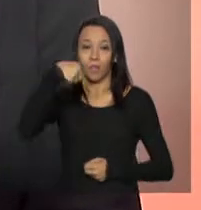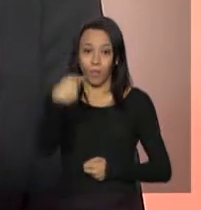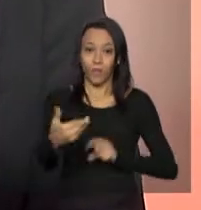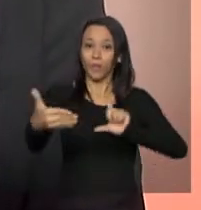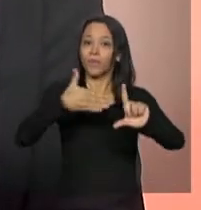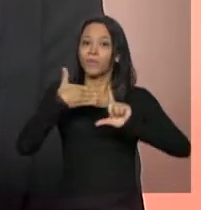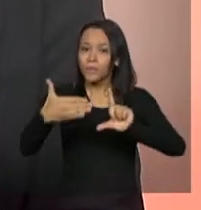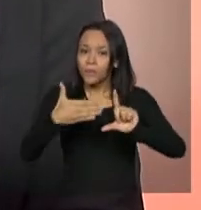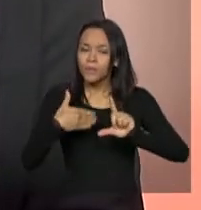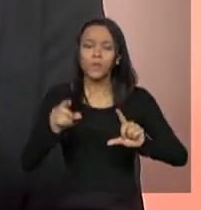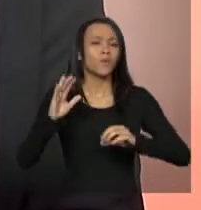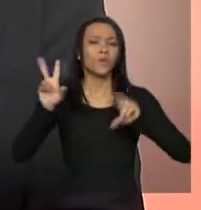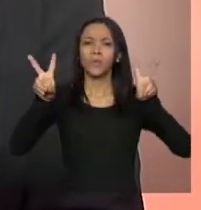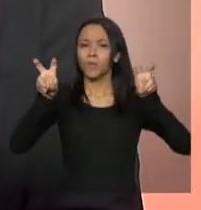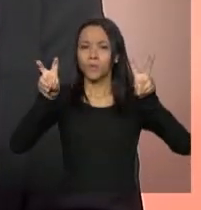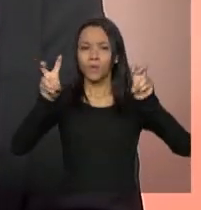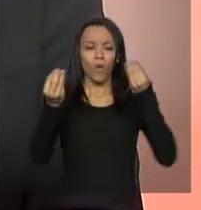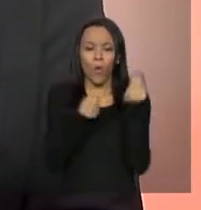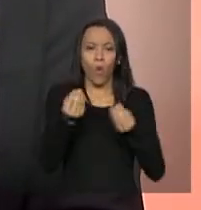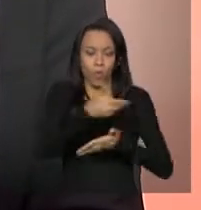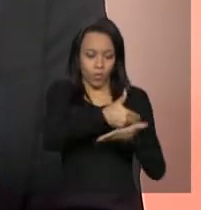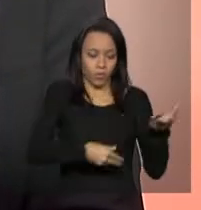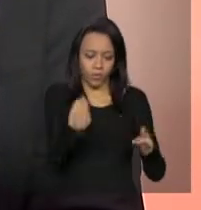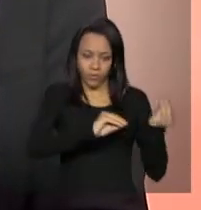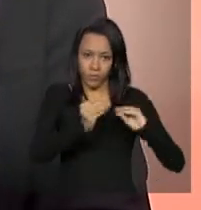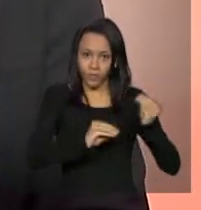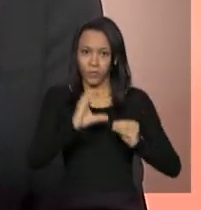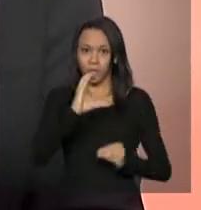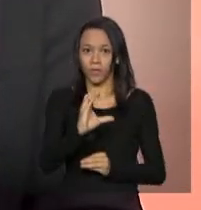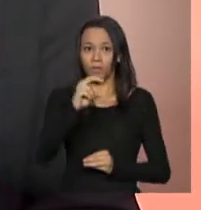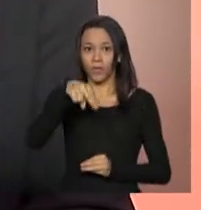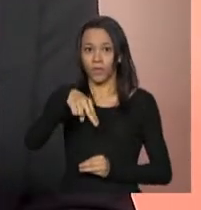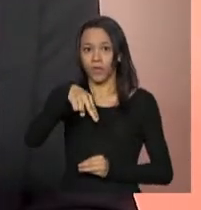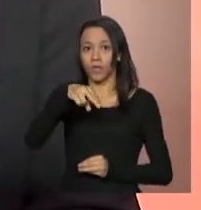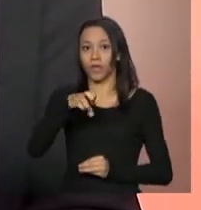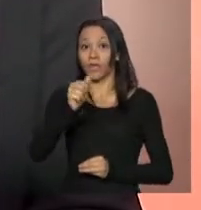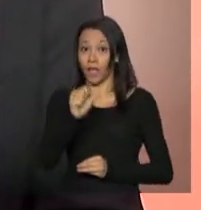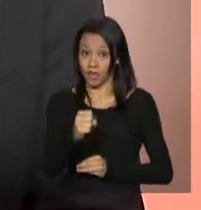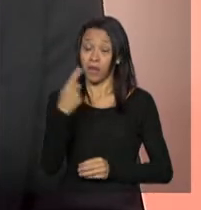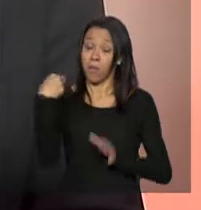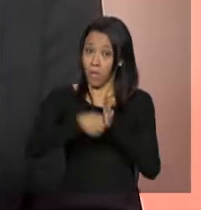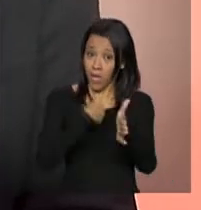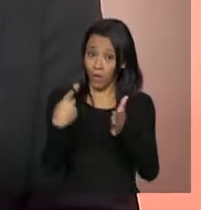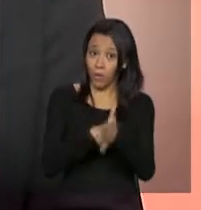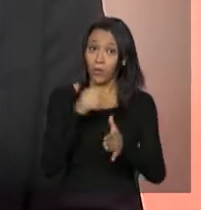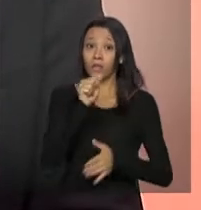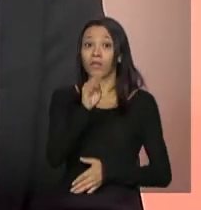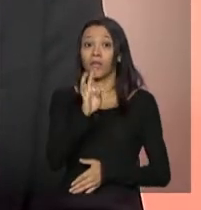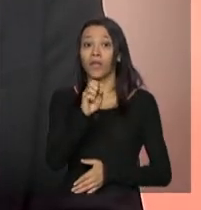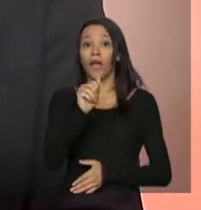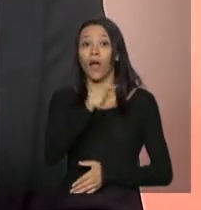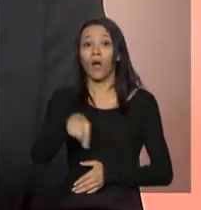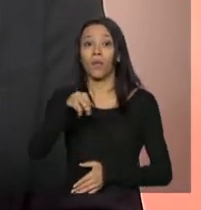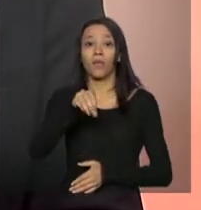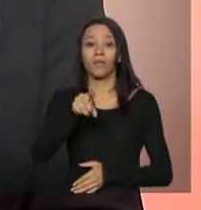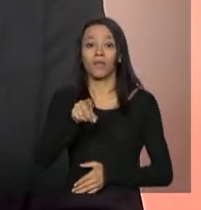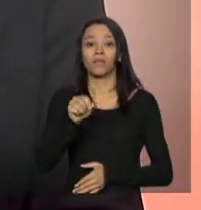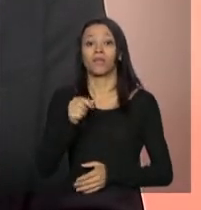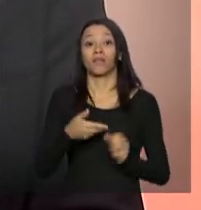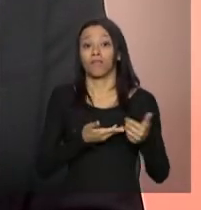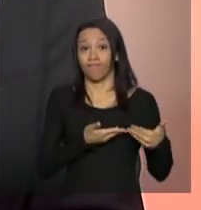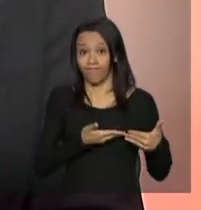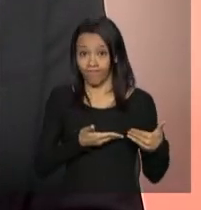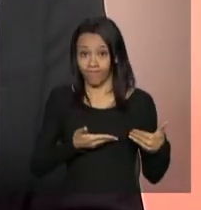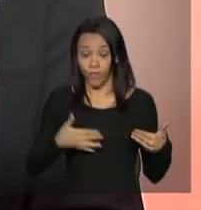bloco com questões relacionadas ao preenchimento do Quimeias. Envie suas perguntas, nosso e-mail é tele.gov.br